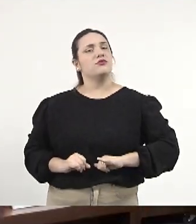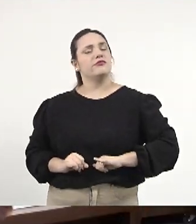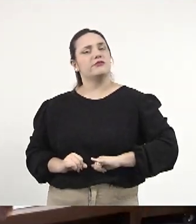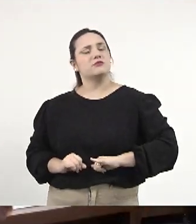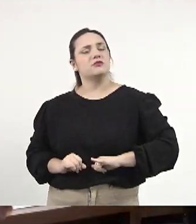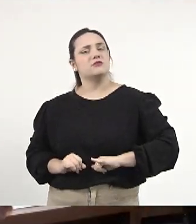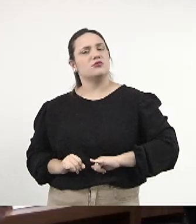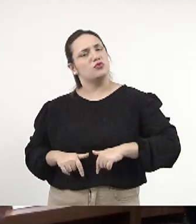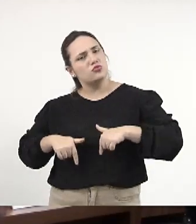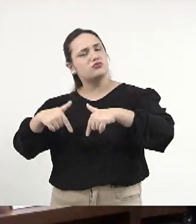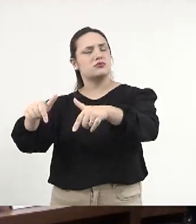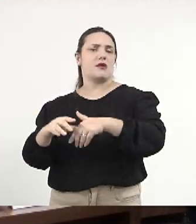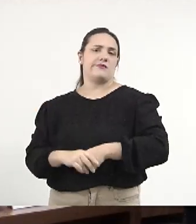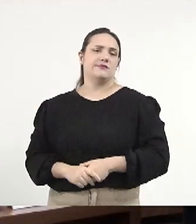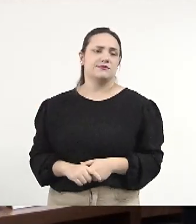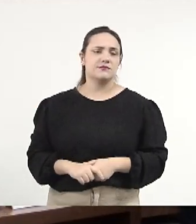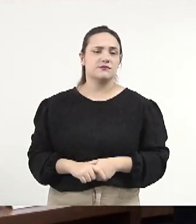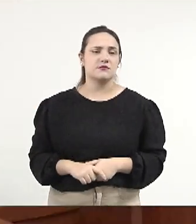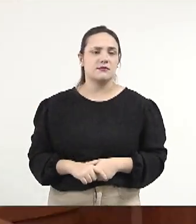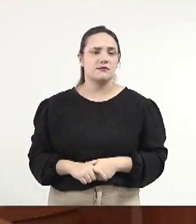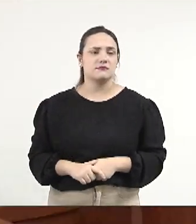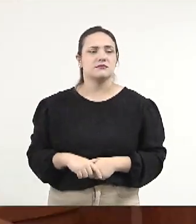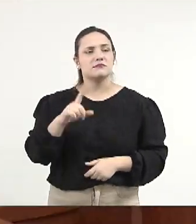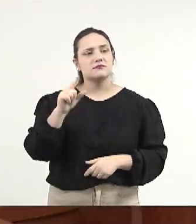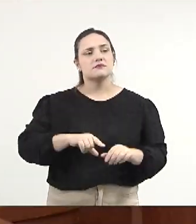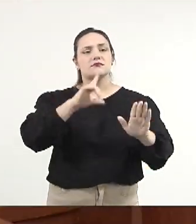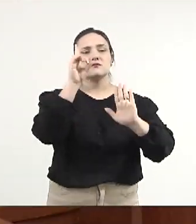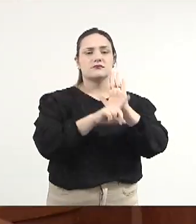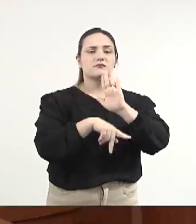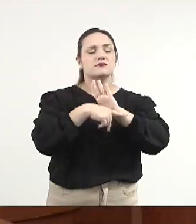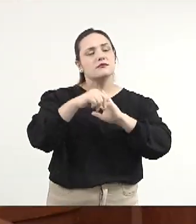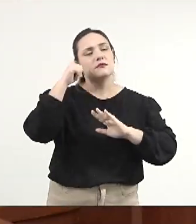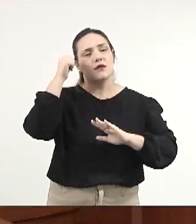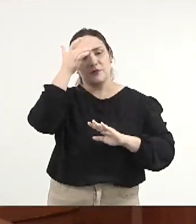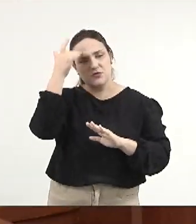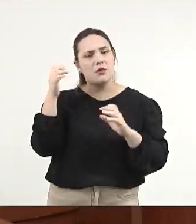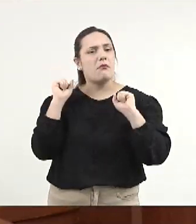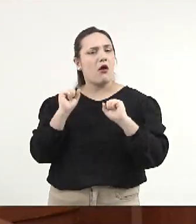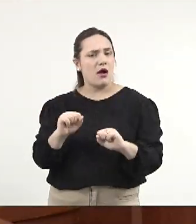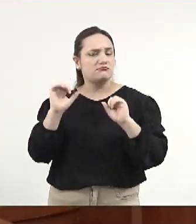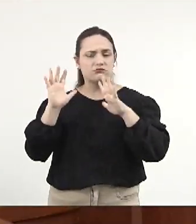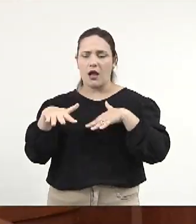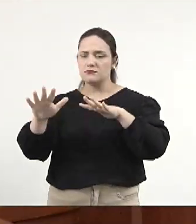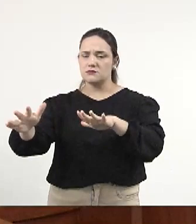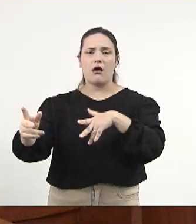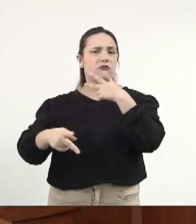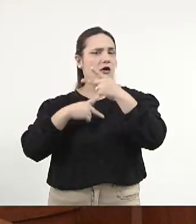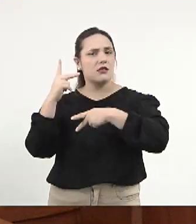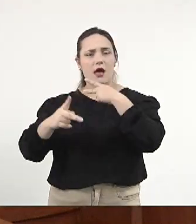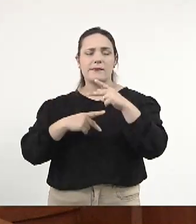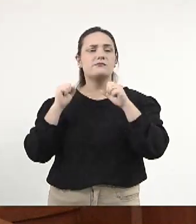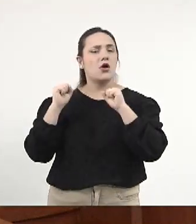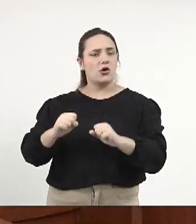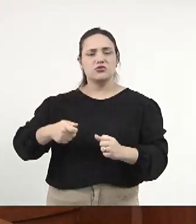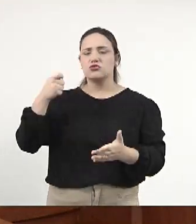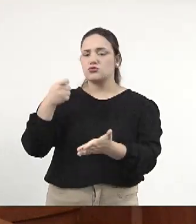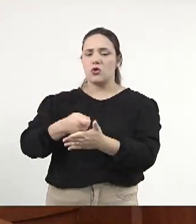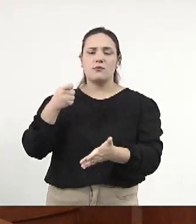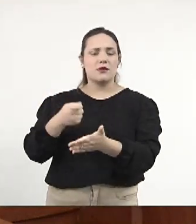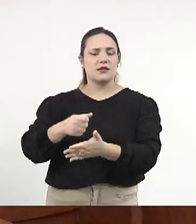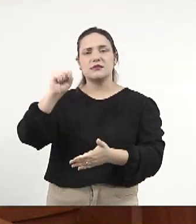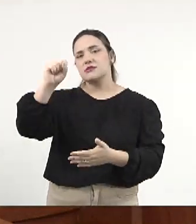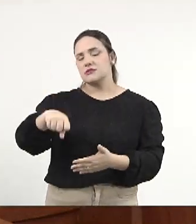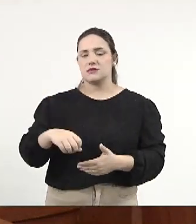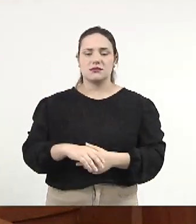luta. Então, é um direito das pessoas se manifestarem, é um direito de cobrarem,